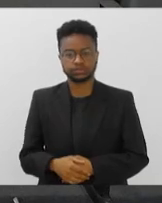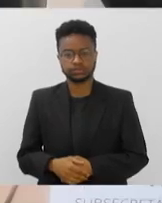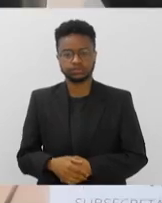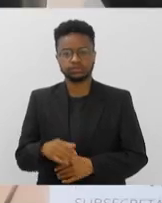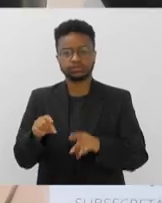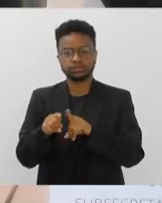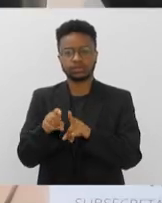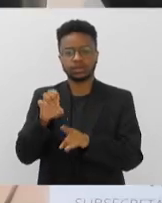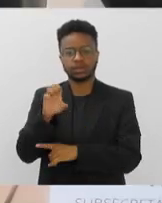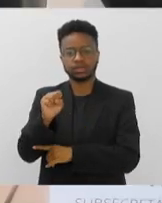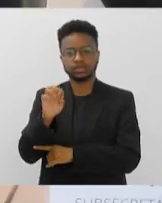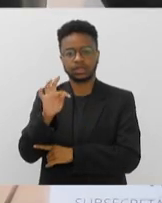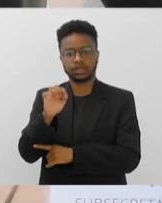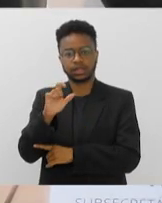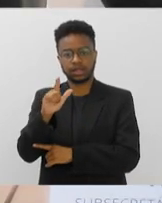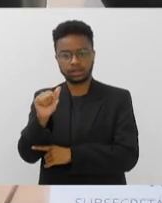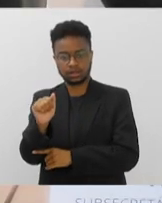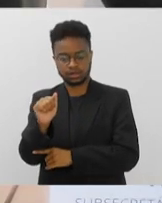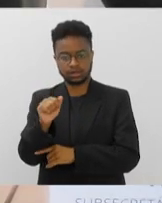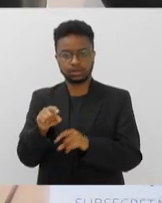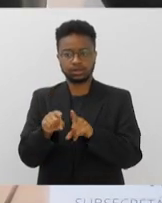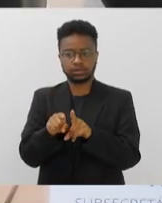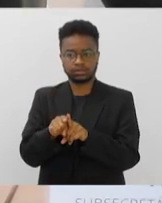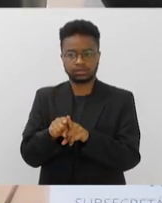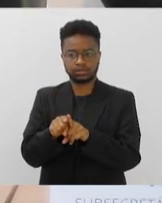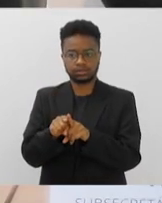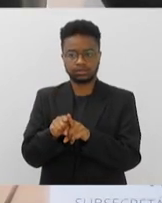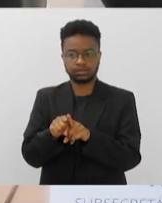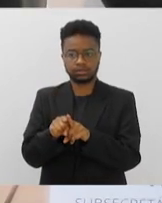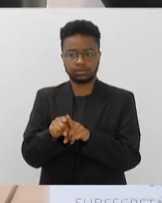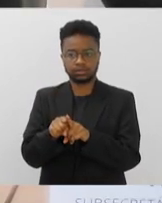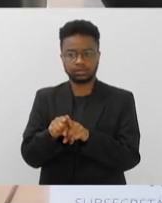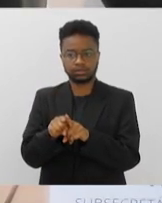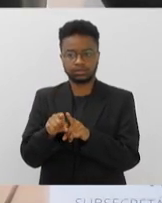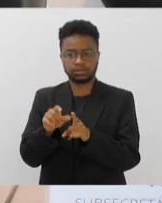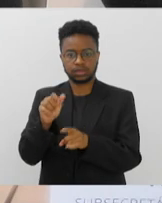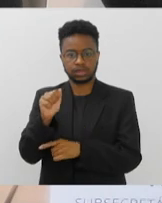Estela gigante e Ana